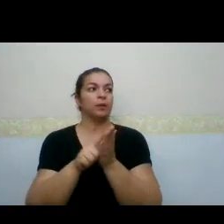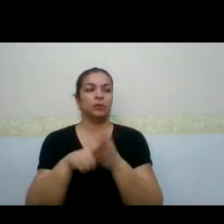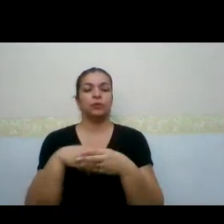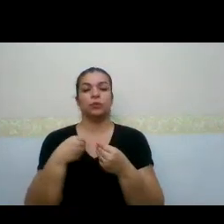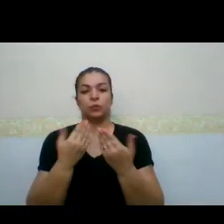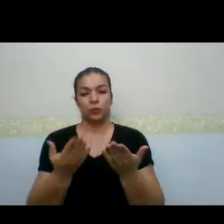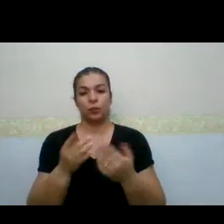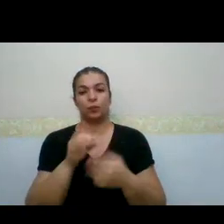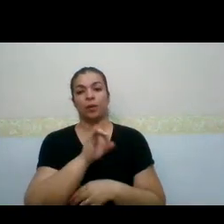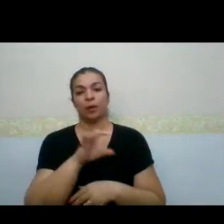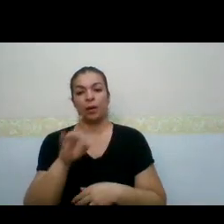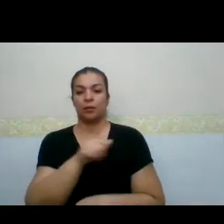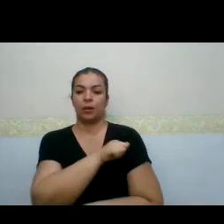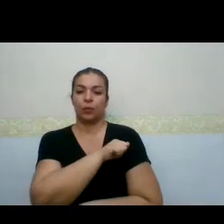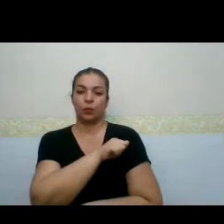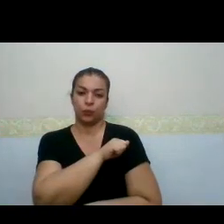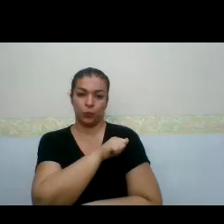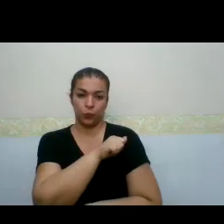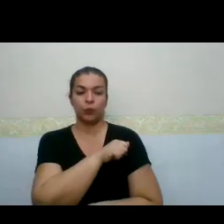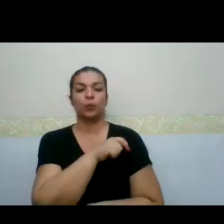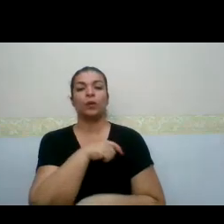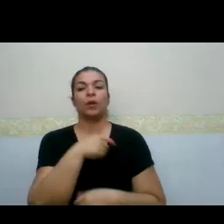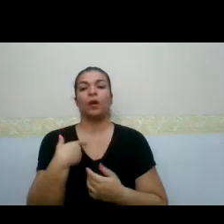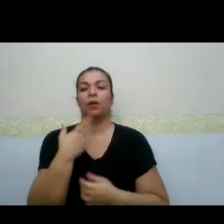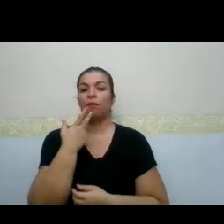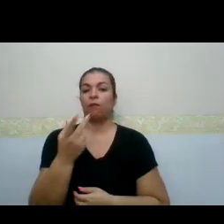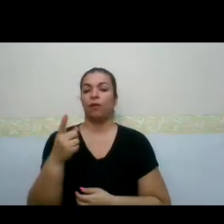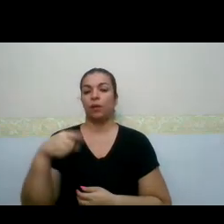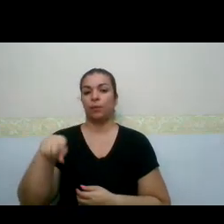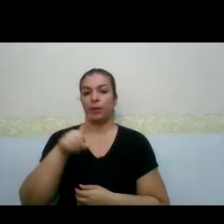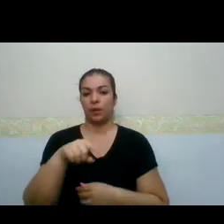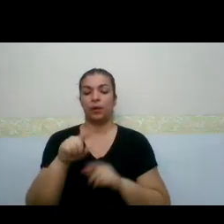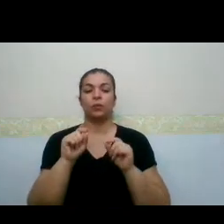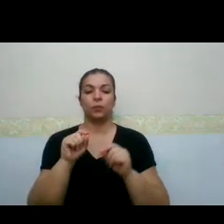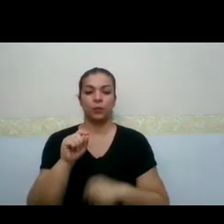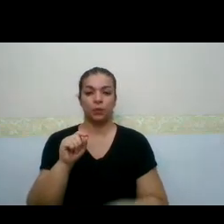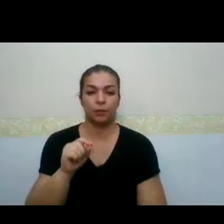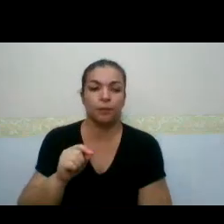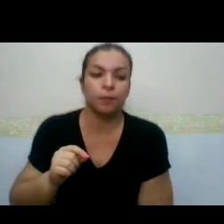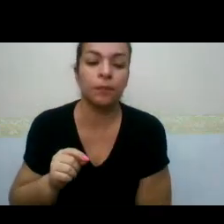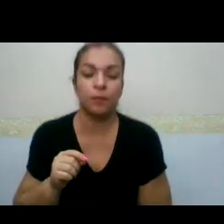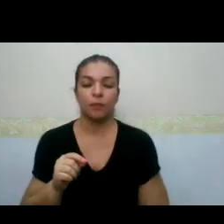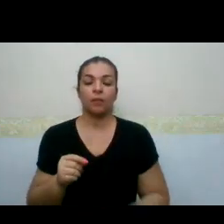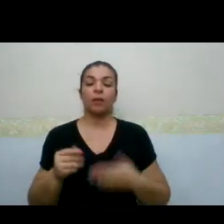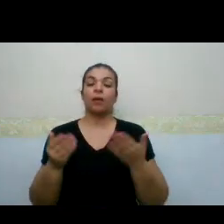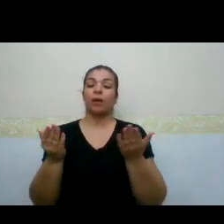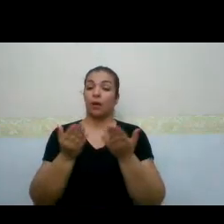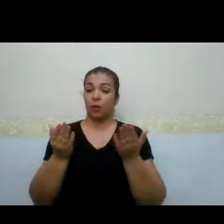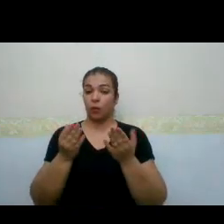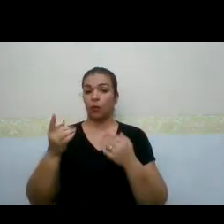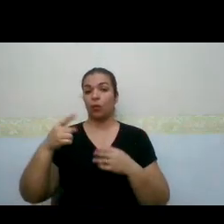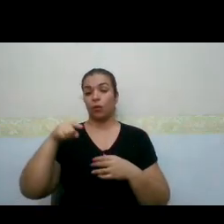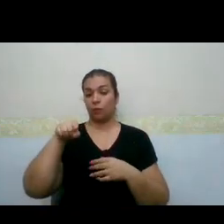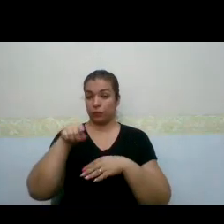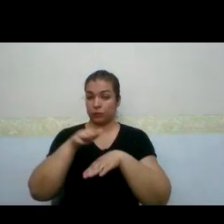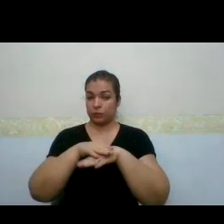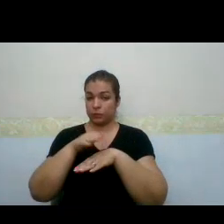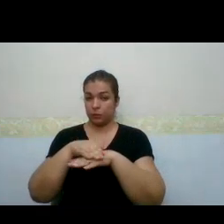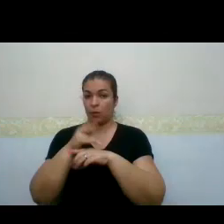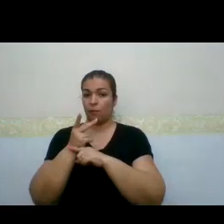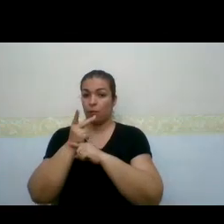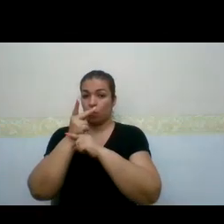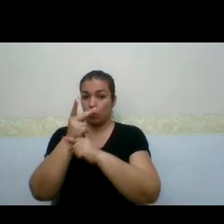estudante e digo para eles assim: agora você vai buscar aí no turno